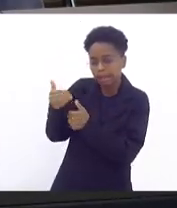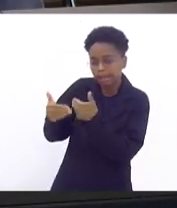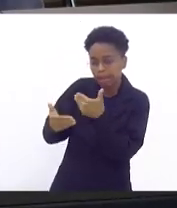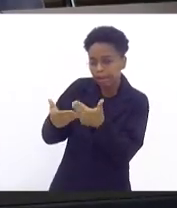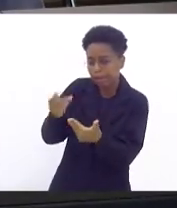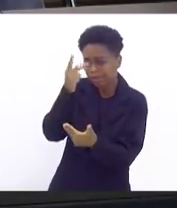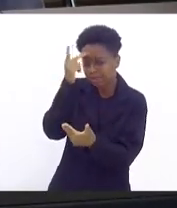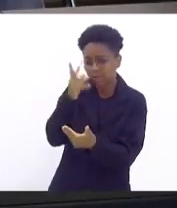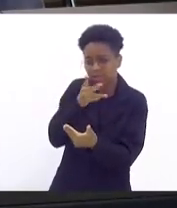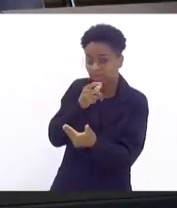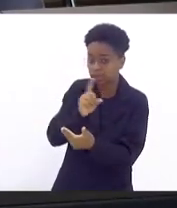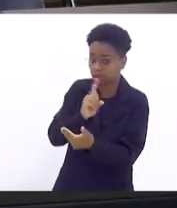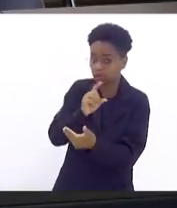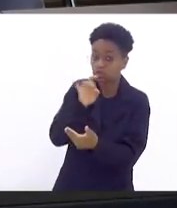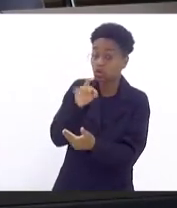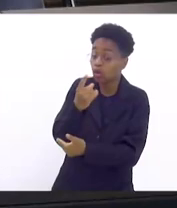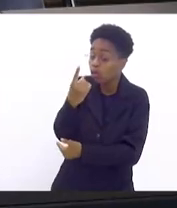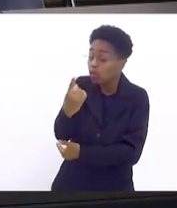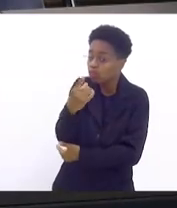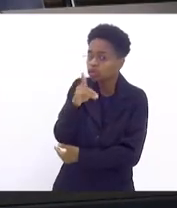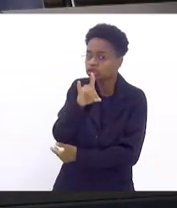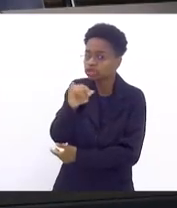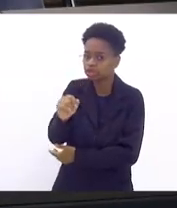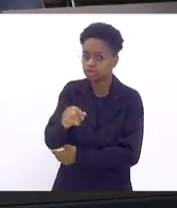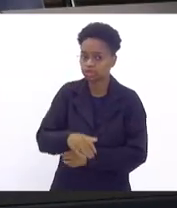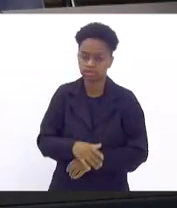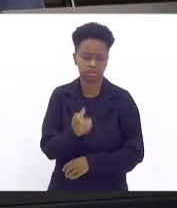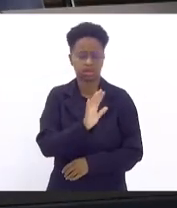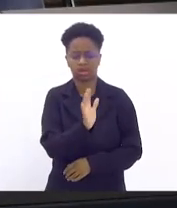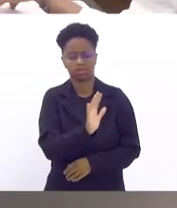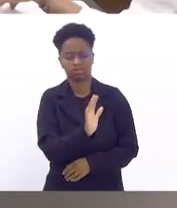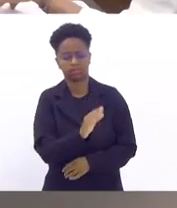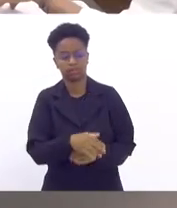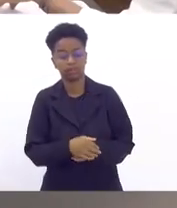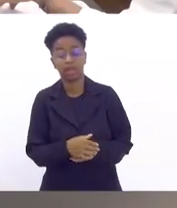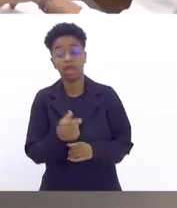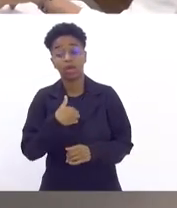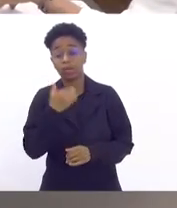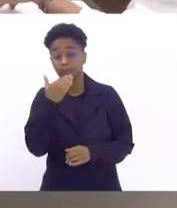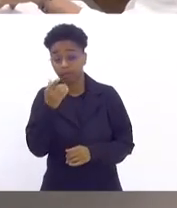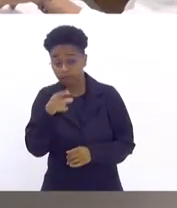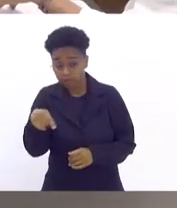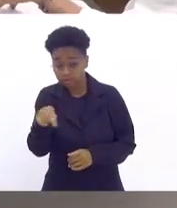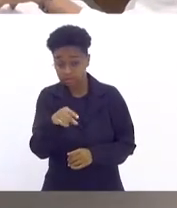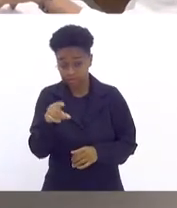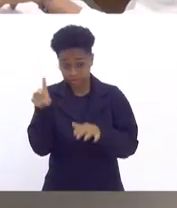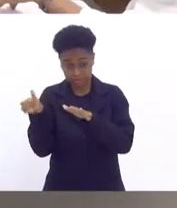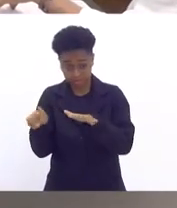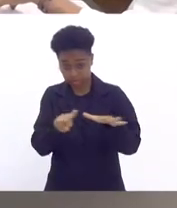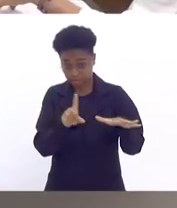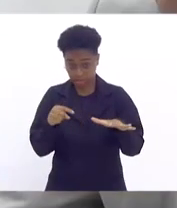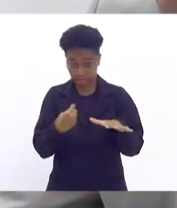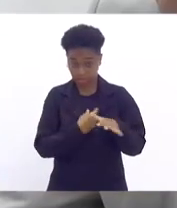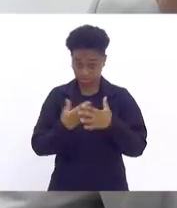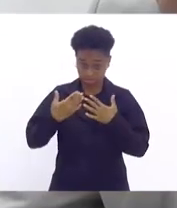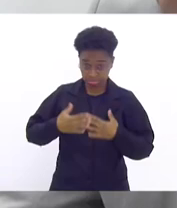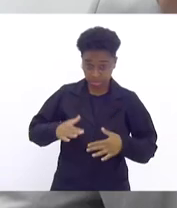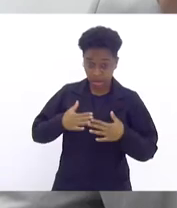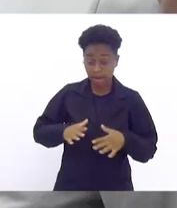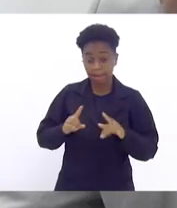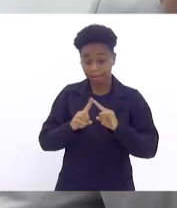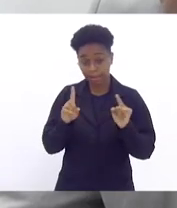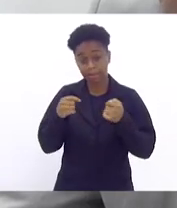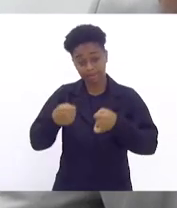devagar É só um dia de uma infância excelências que nessa semana sabática aí que nós possamos